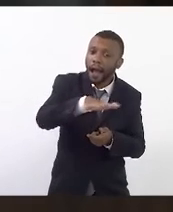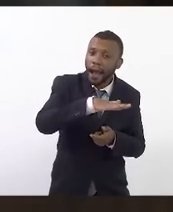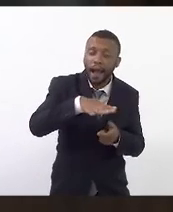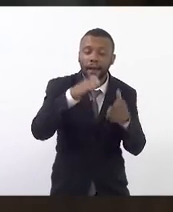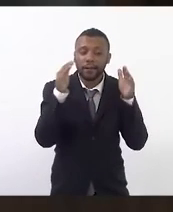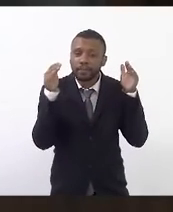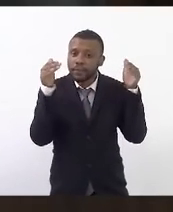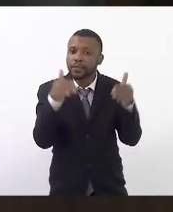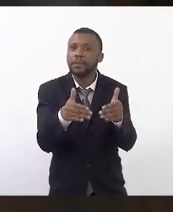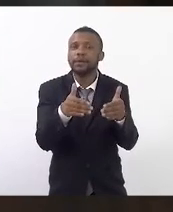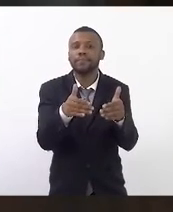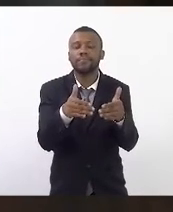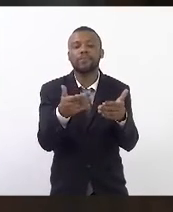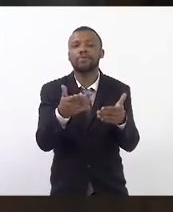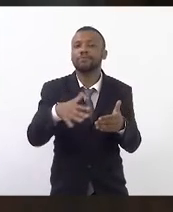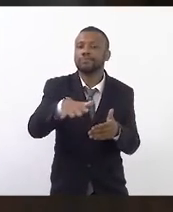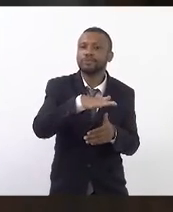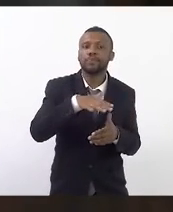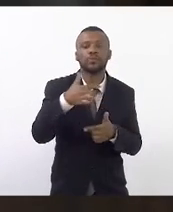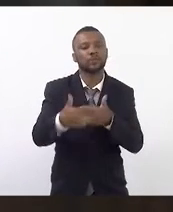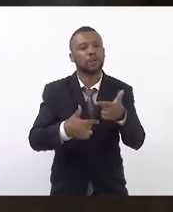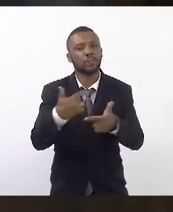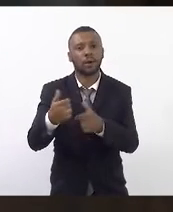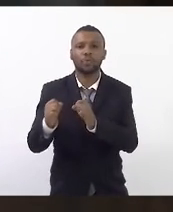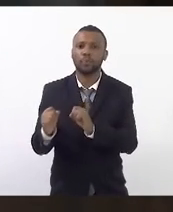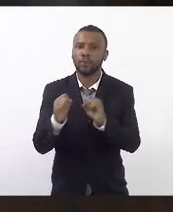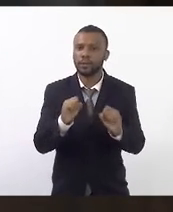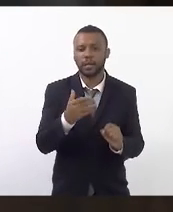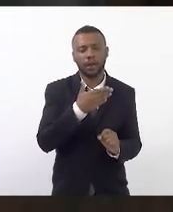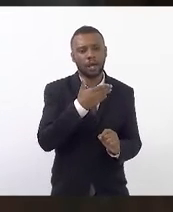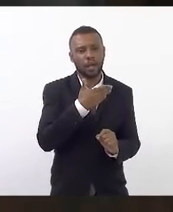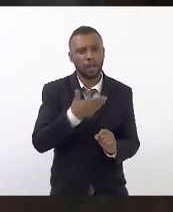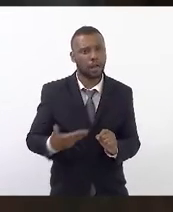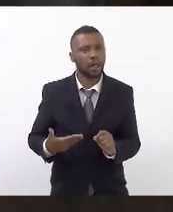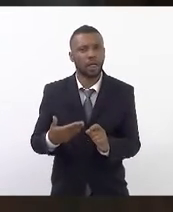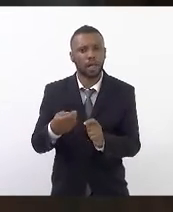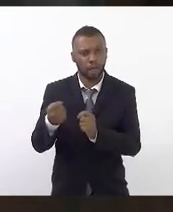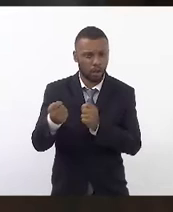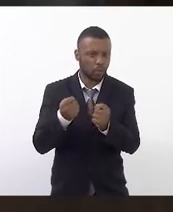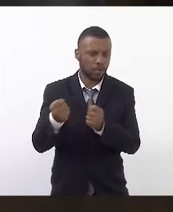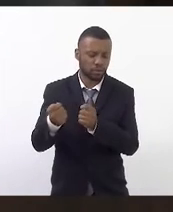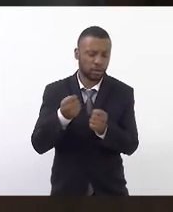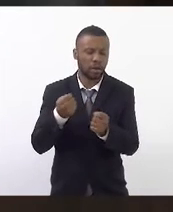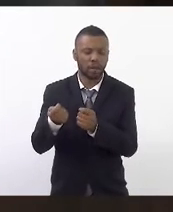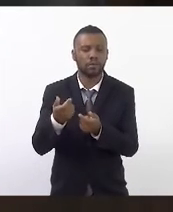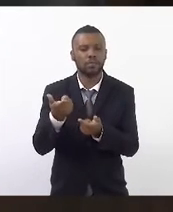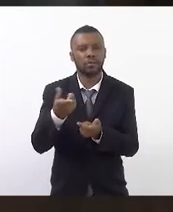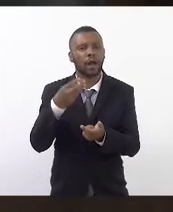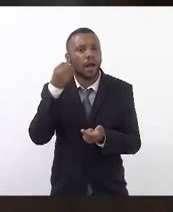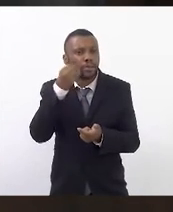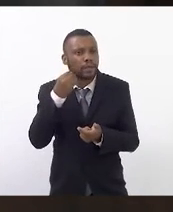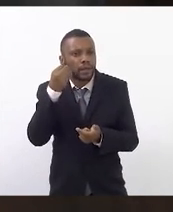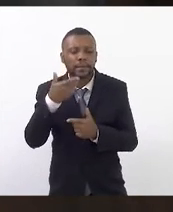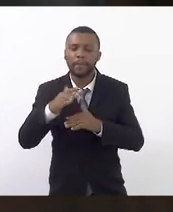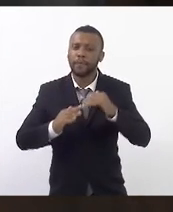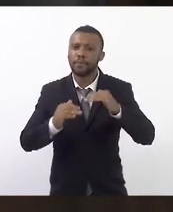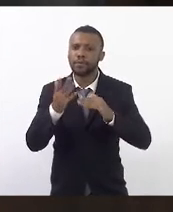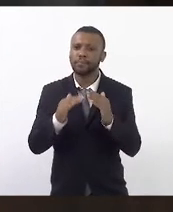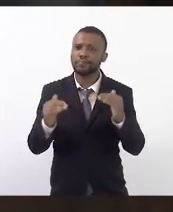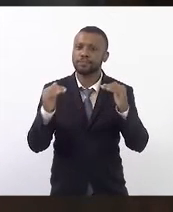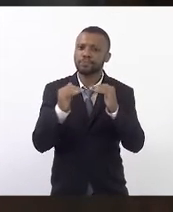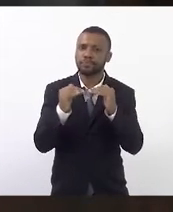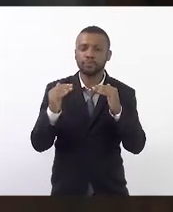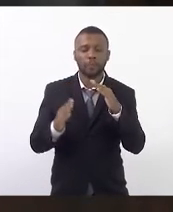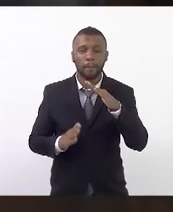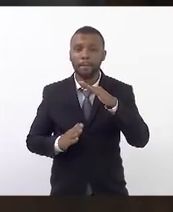específica, sujeita ao exercício do poder regulatório da AGENERSA, evidenciado por experiência profissional compatível por prazo superior a